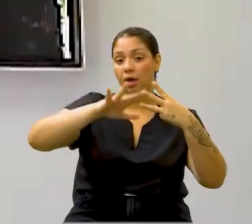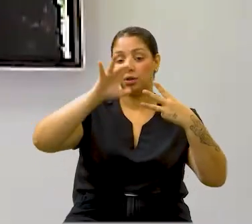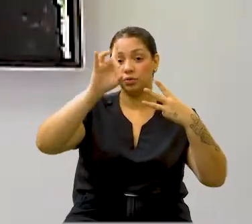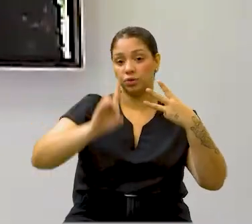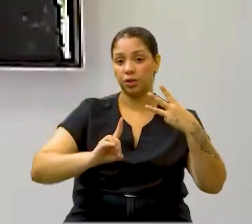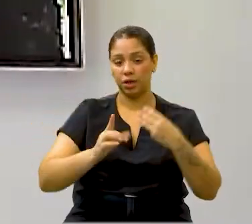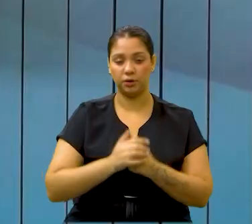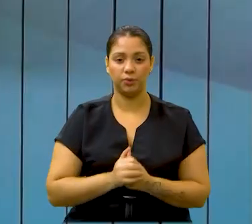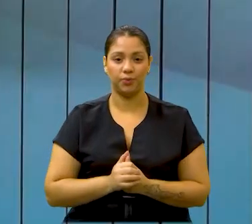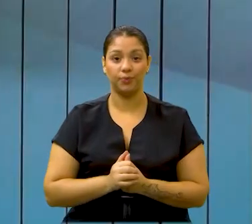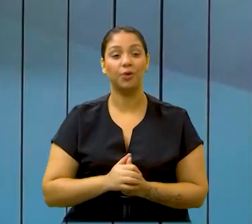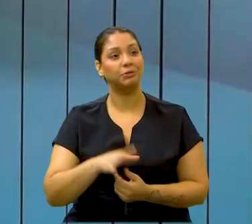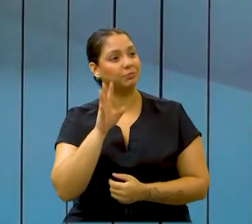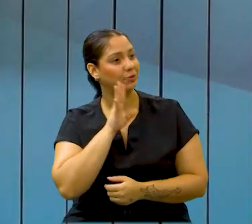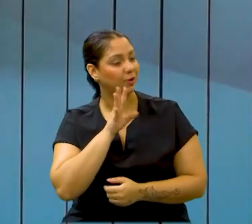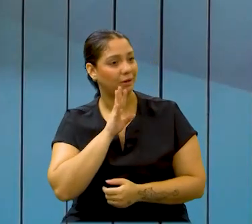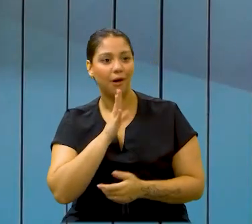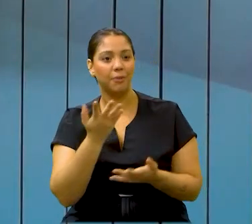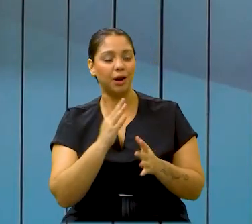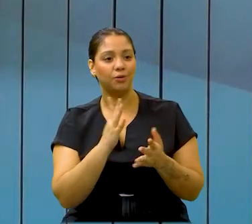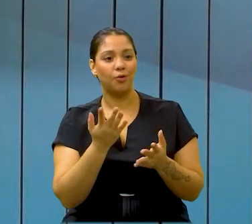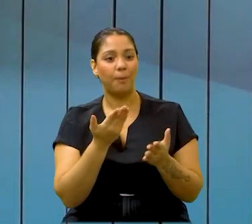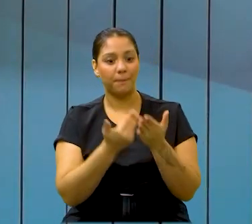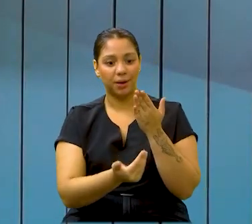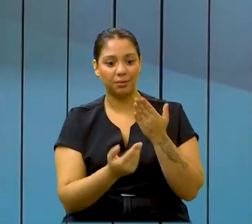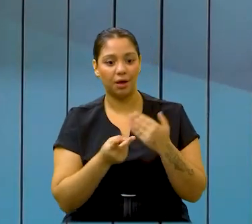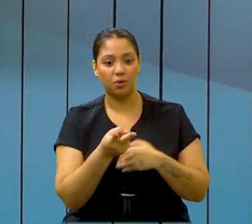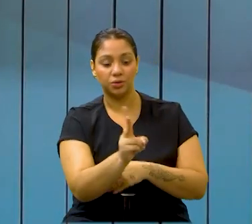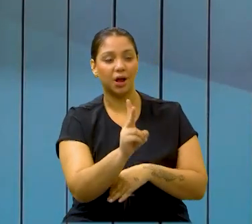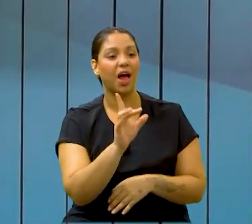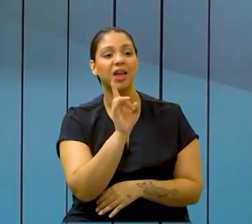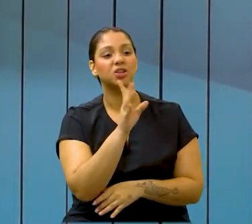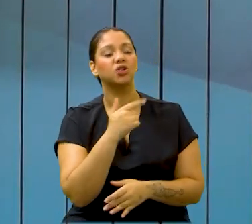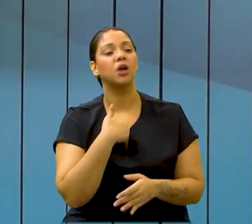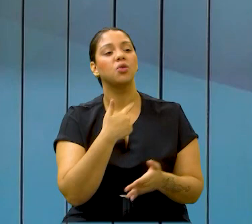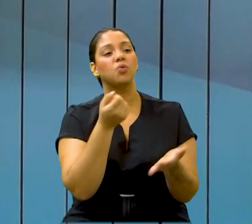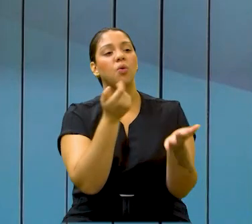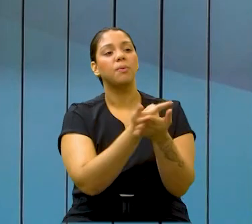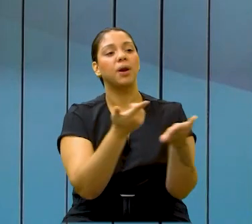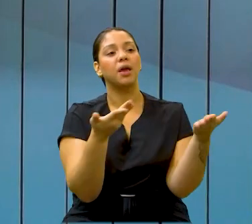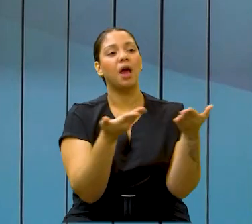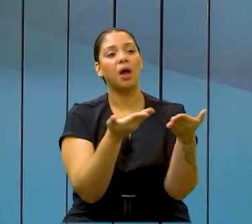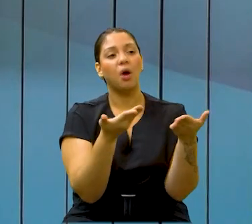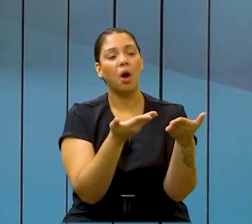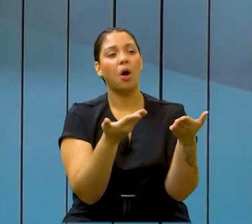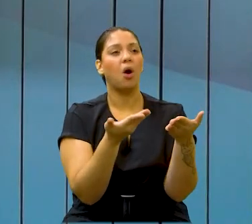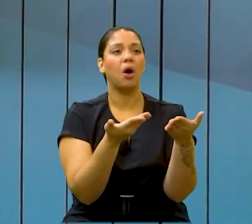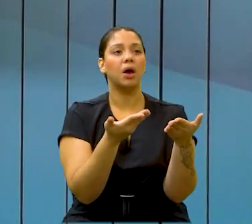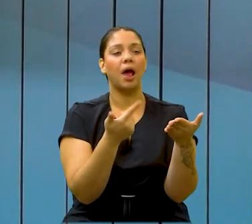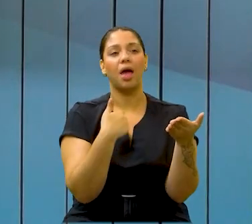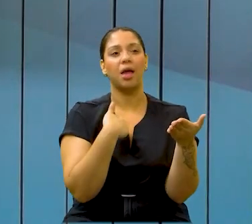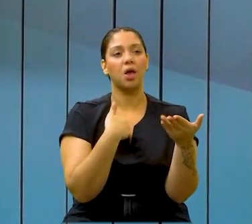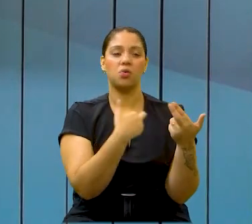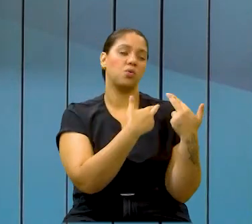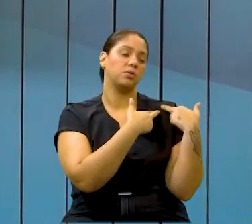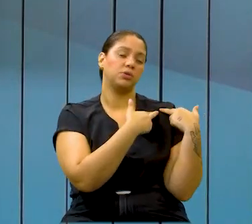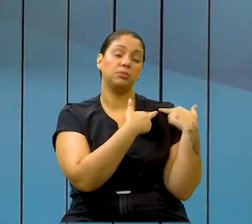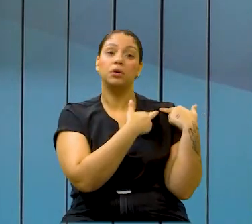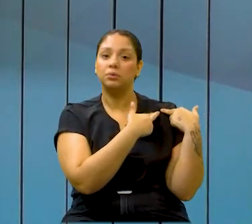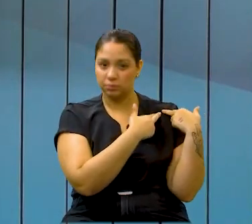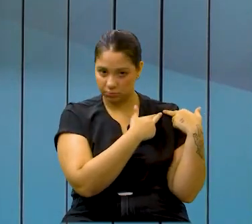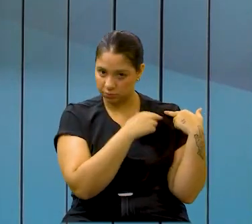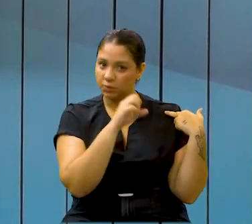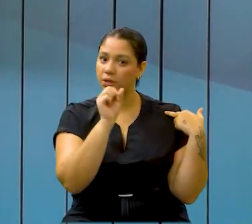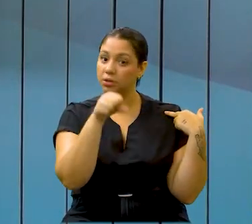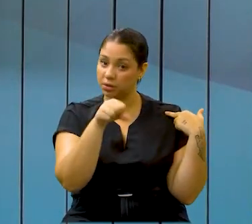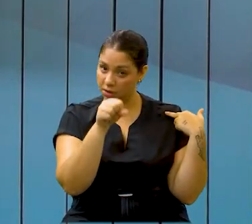Muito legal, né, para não perder a continuidade, porque não só, eu adquiri agora, então não sou